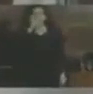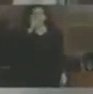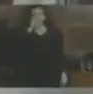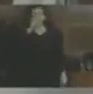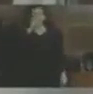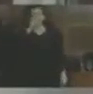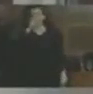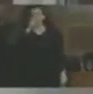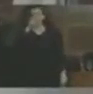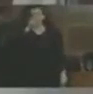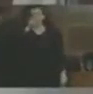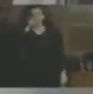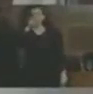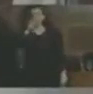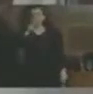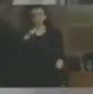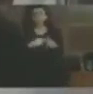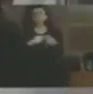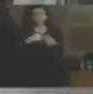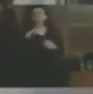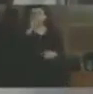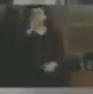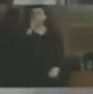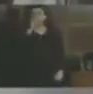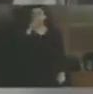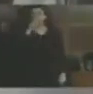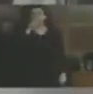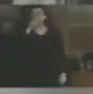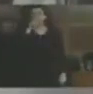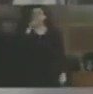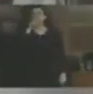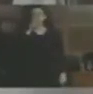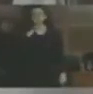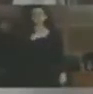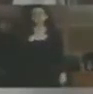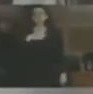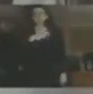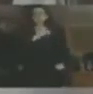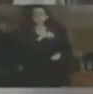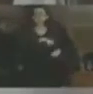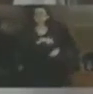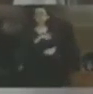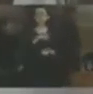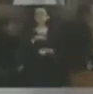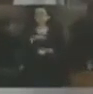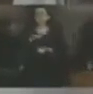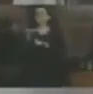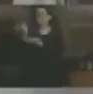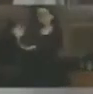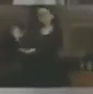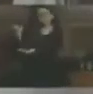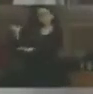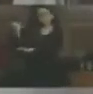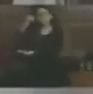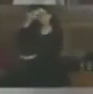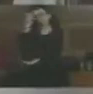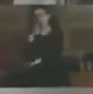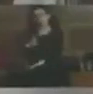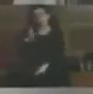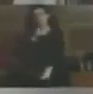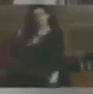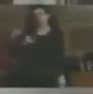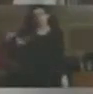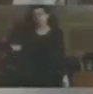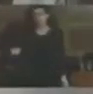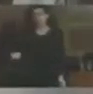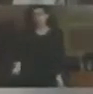Bolsonaro. Porque o Trump gosta do país dele. Não quer saber de fudido lá, não. Quer nego do dinheiro para ajudar a população. Porque